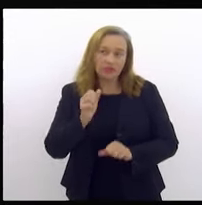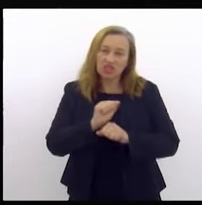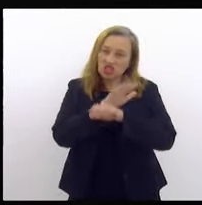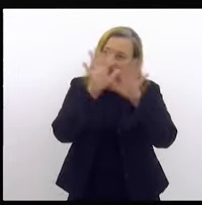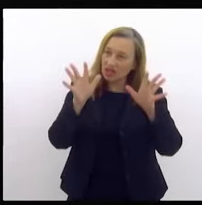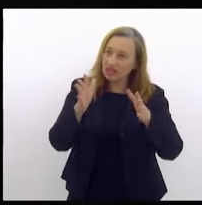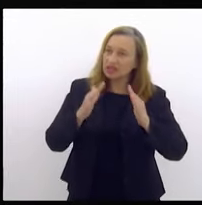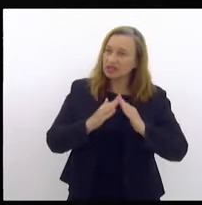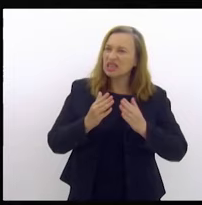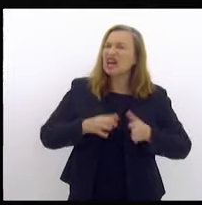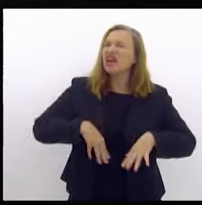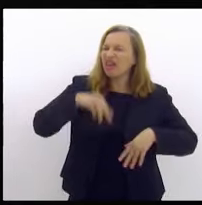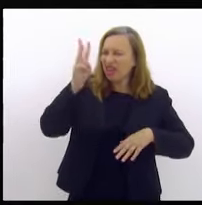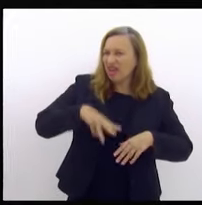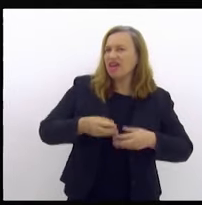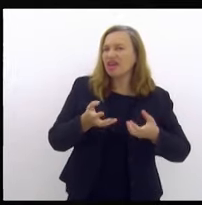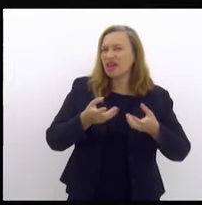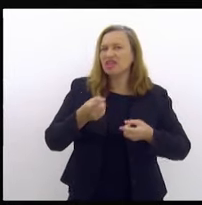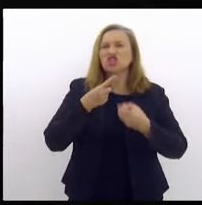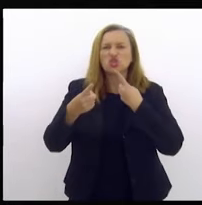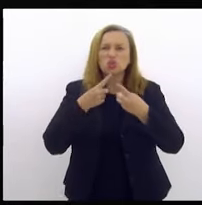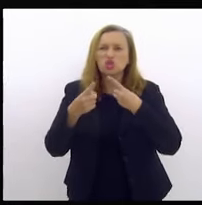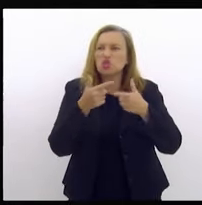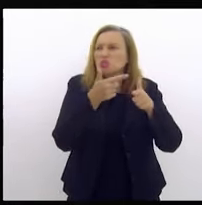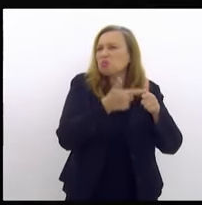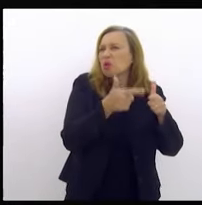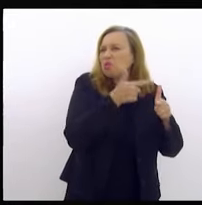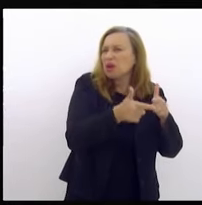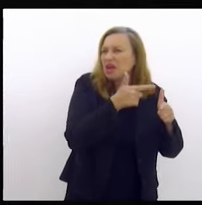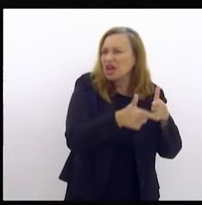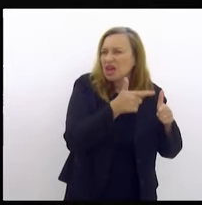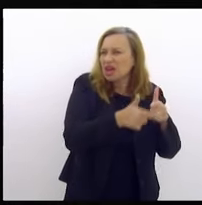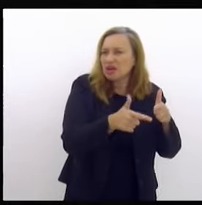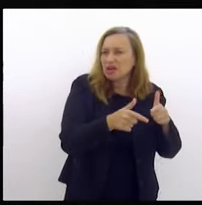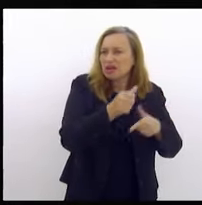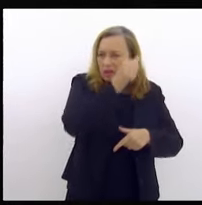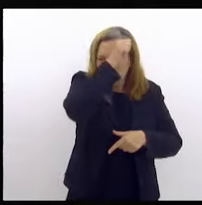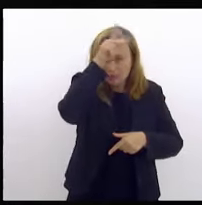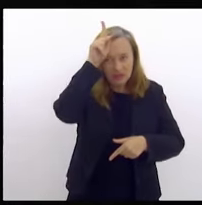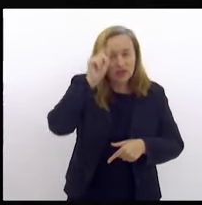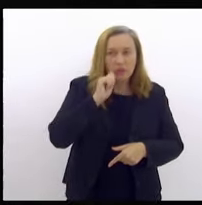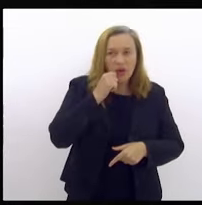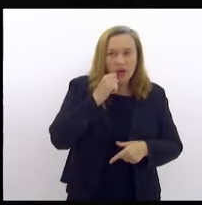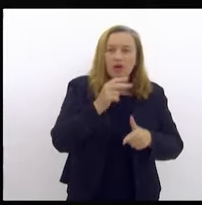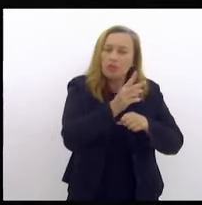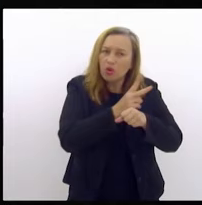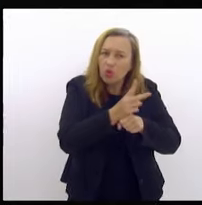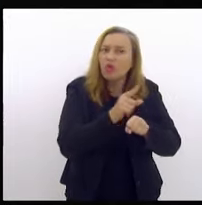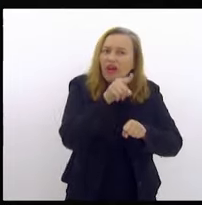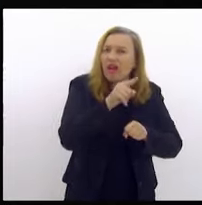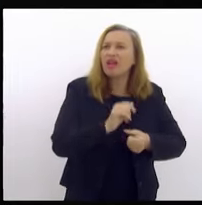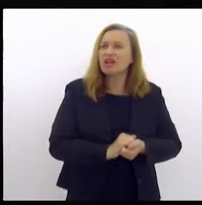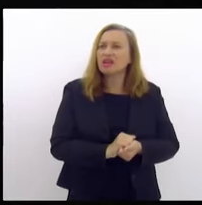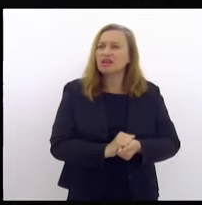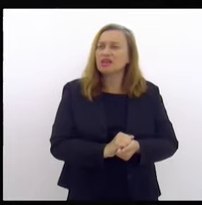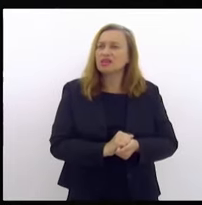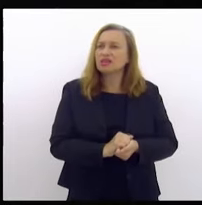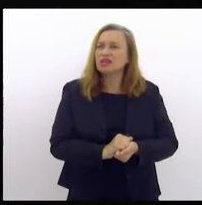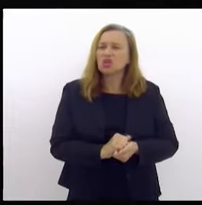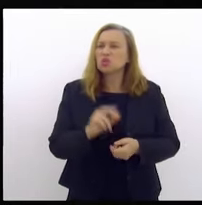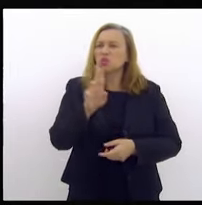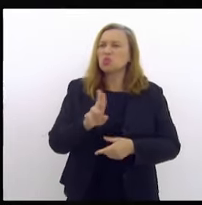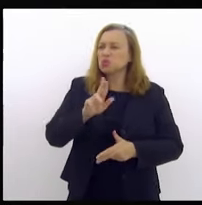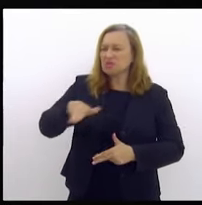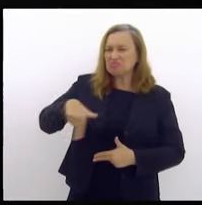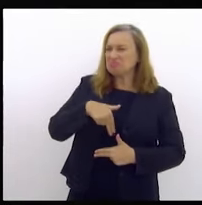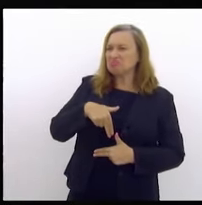casa, quem quer discutir o problema com o prefeito Eduardo Paes, procure o prefeito Eduardo Paes. Não se utilize dessa tribuna,